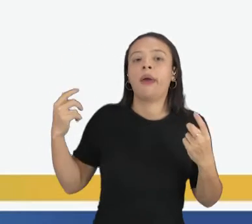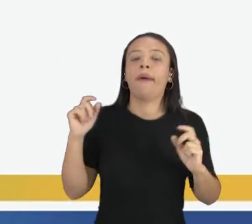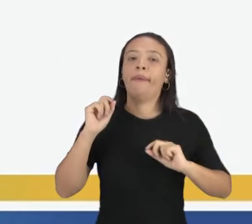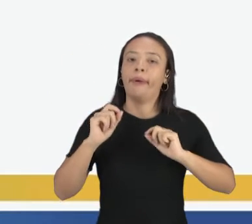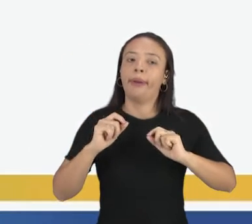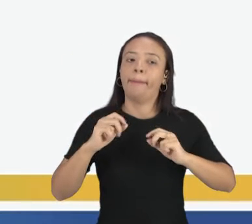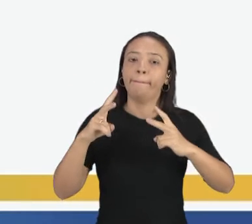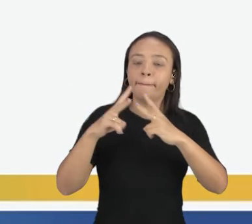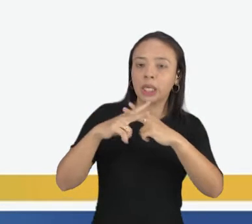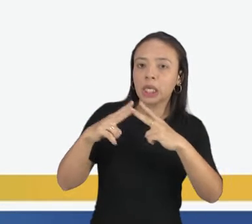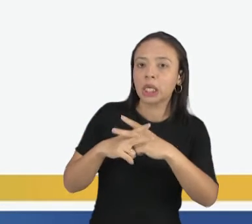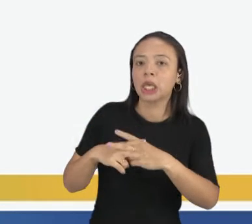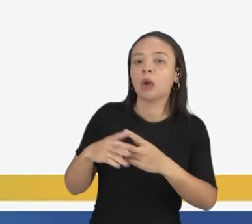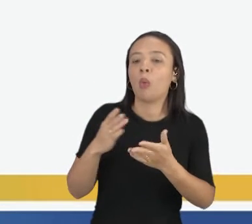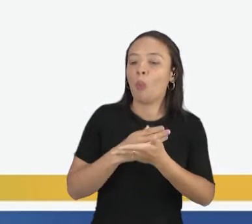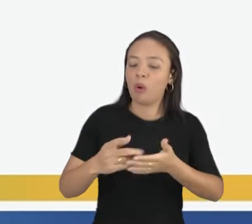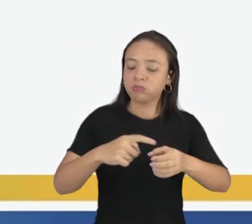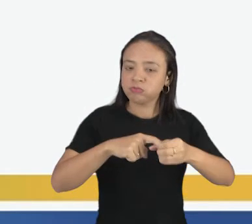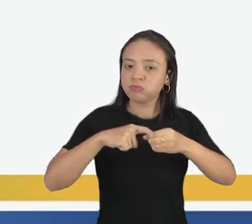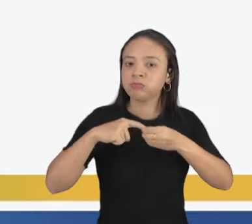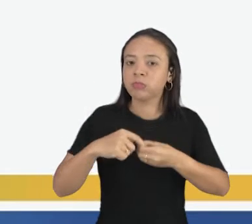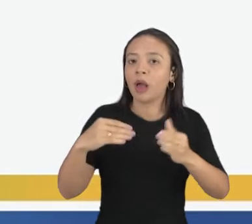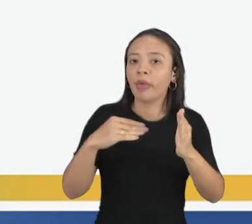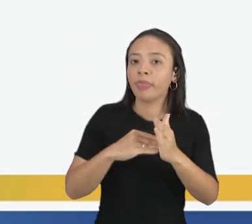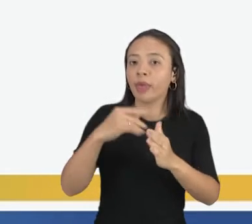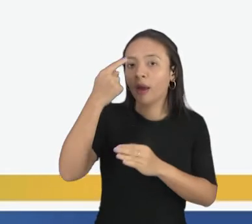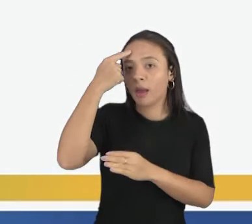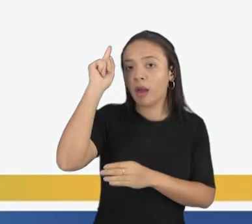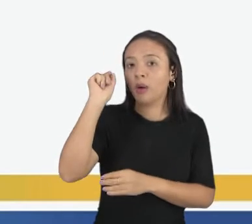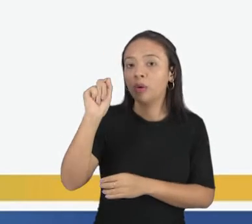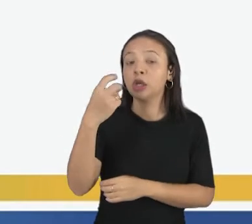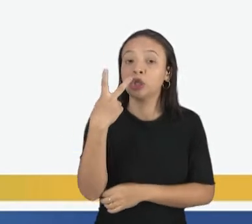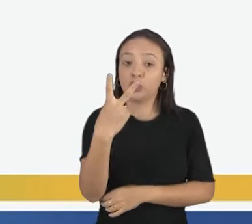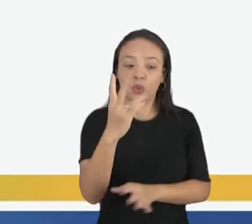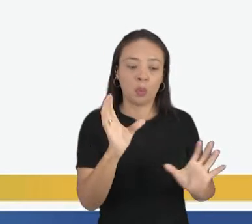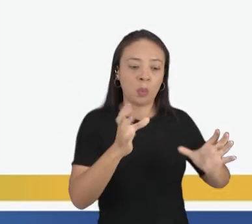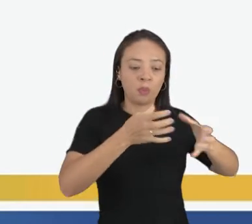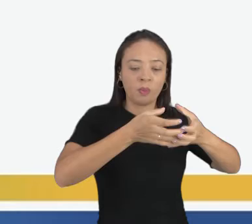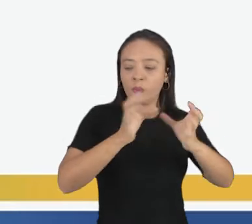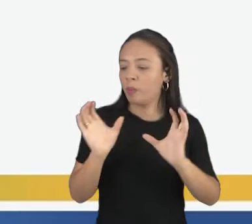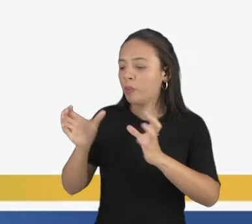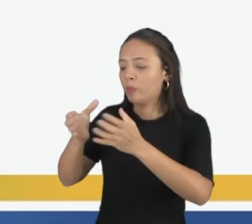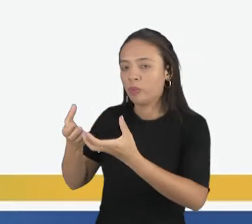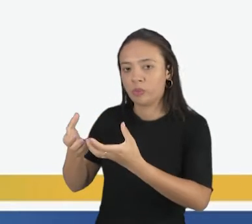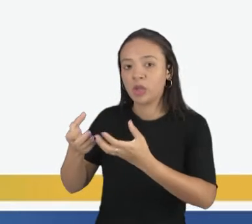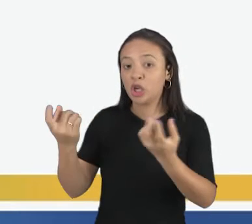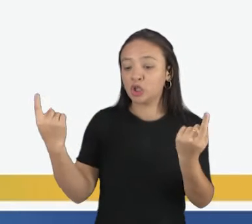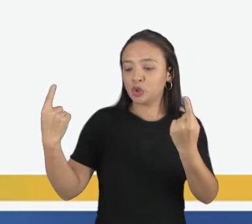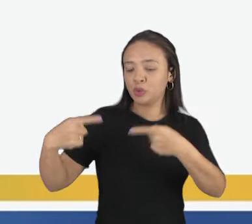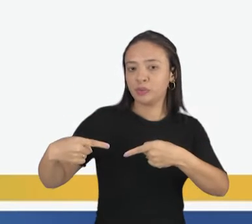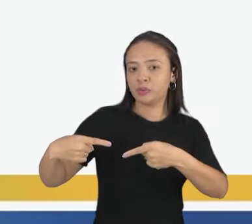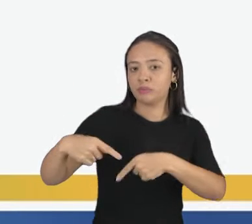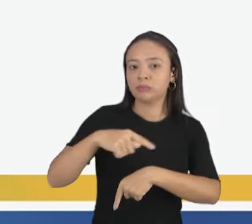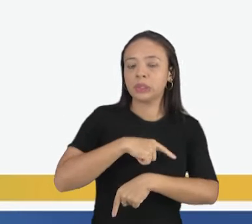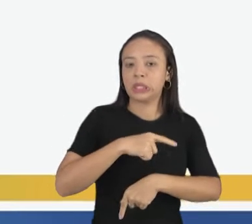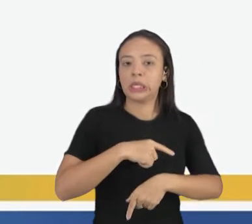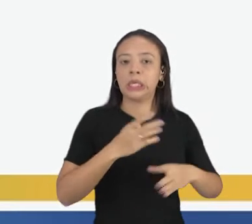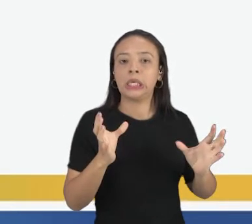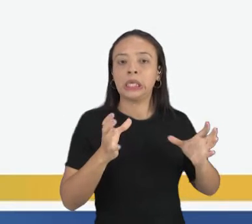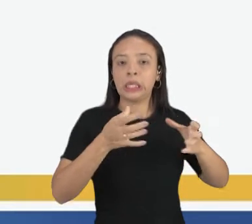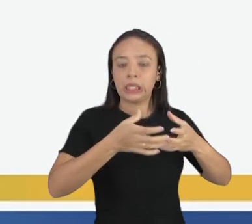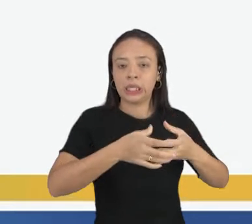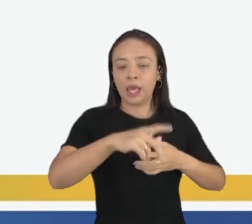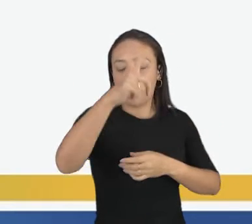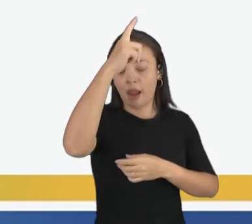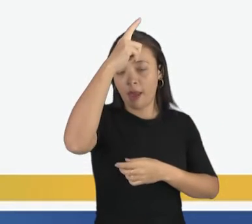alianças, se armarem, né, até criarem então dois blocos opostos, né? A Tríplice Aliança com a